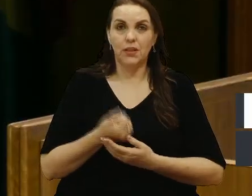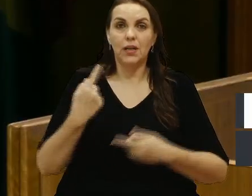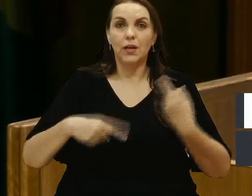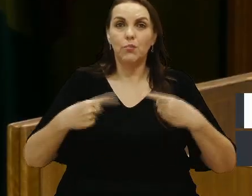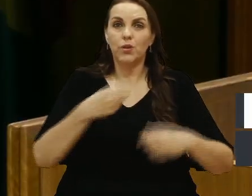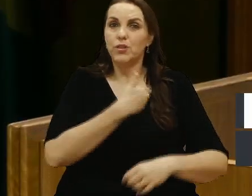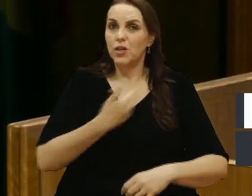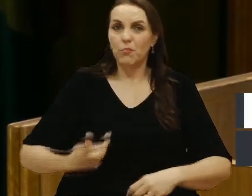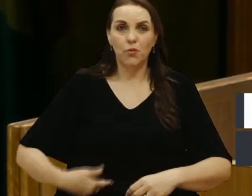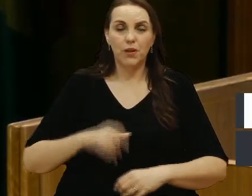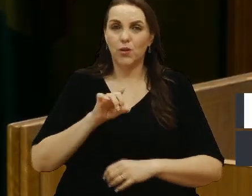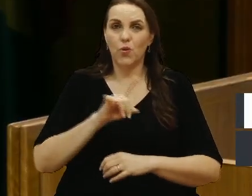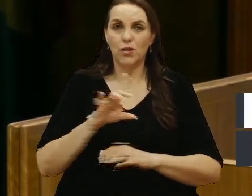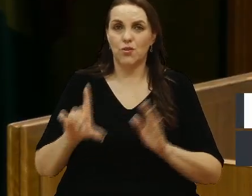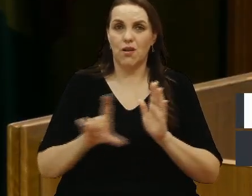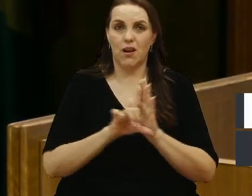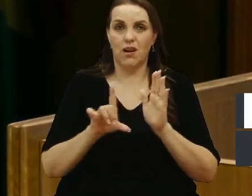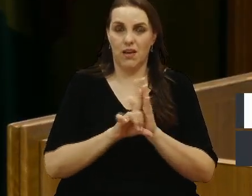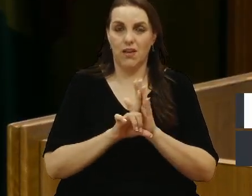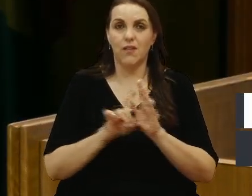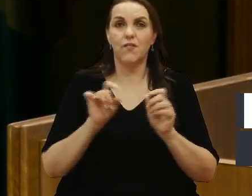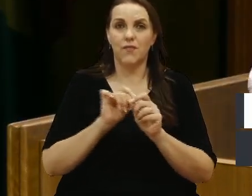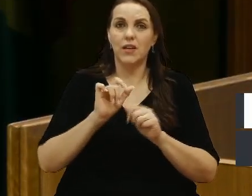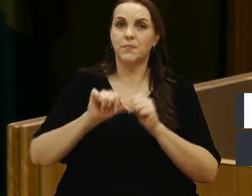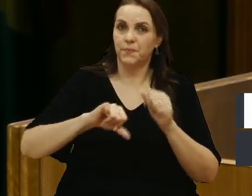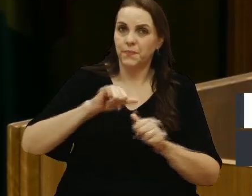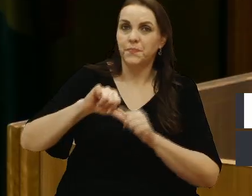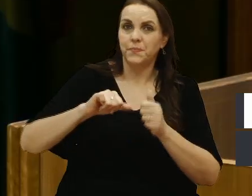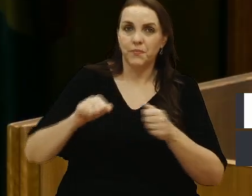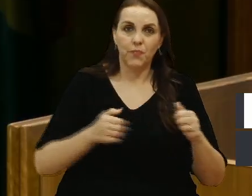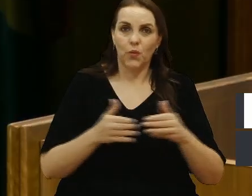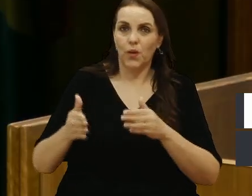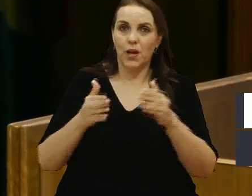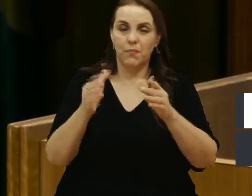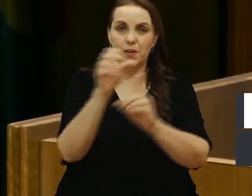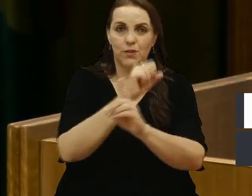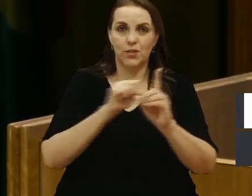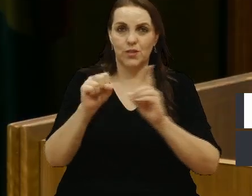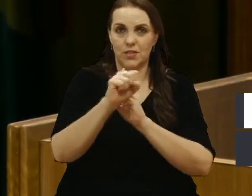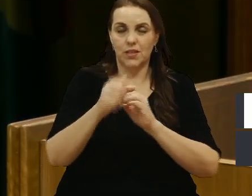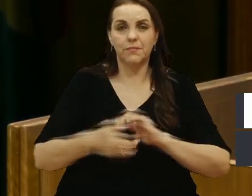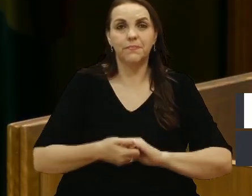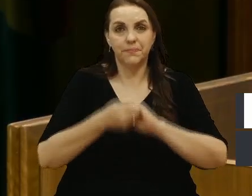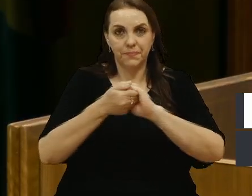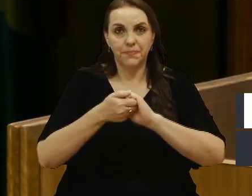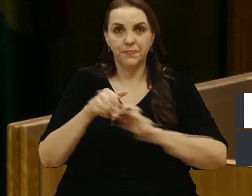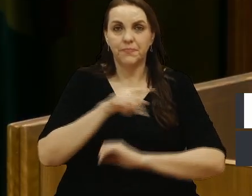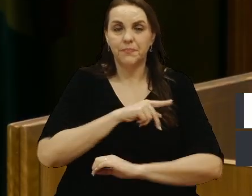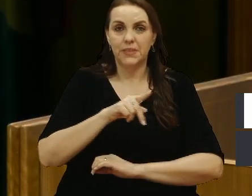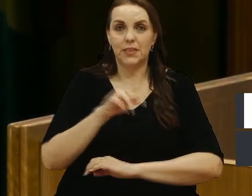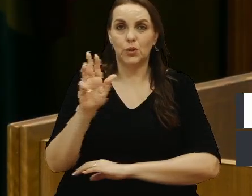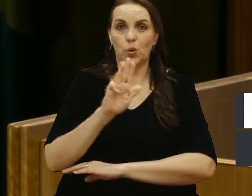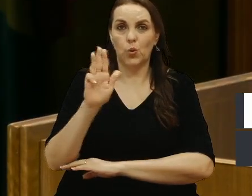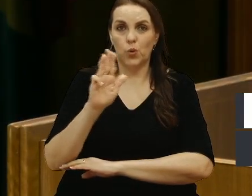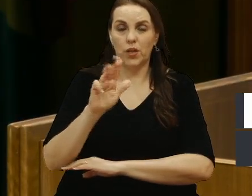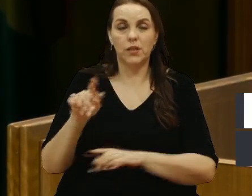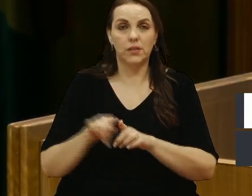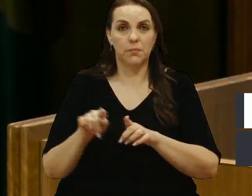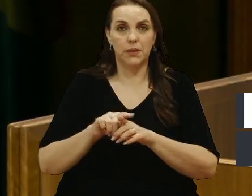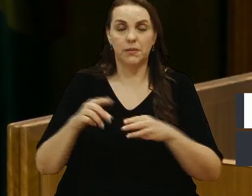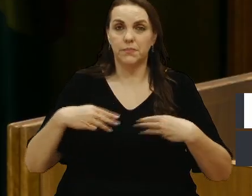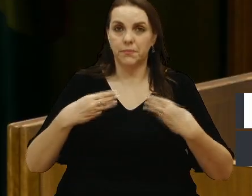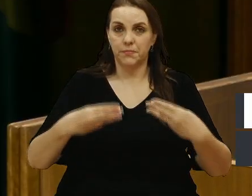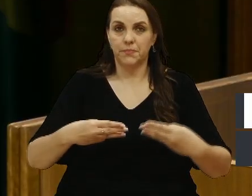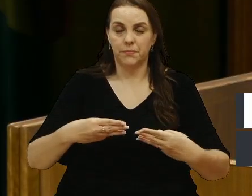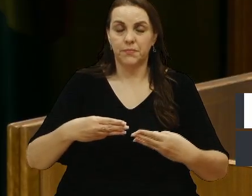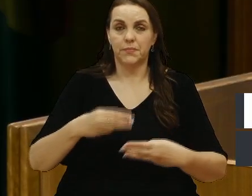faz exclusivamente com lei, se faz com alteração dos rumos da sociedade. E eu queria cumprimentar o presidente Lula e o ministro